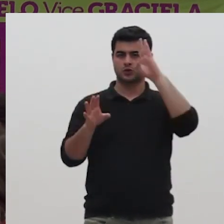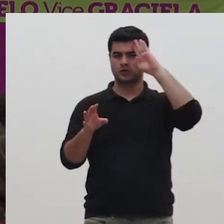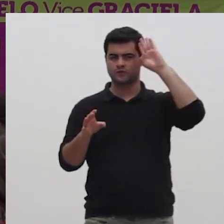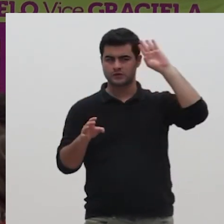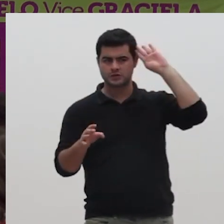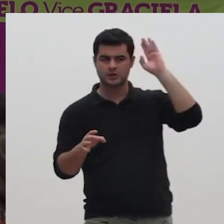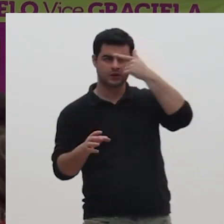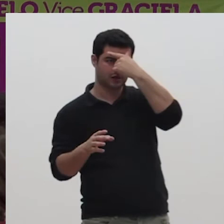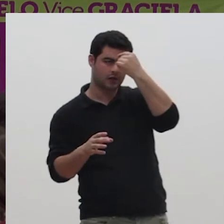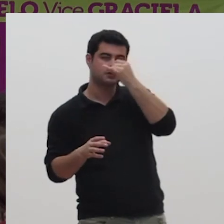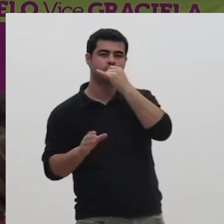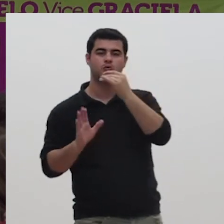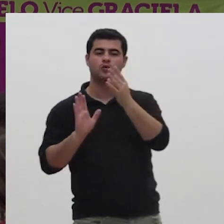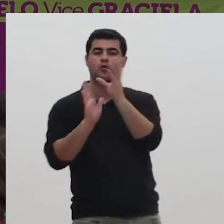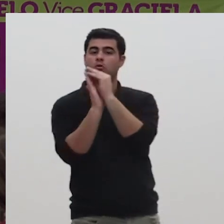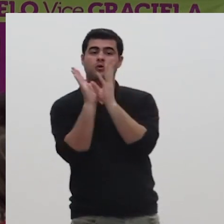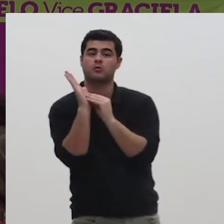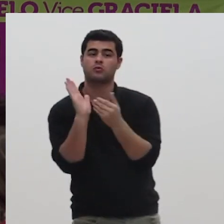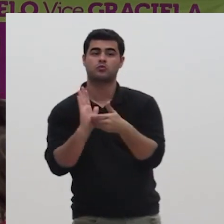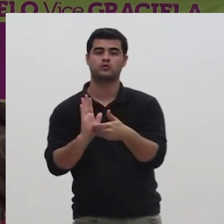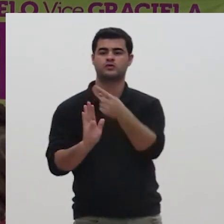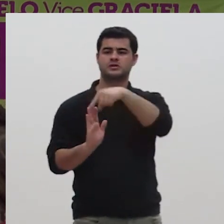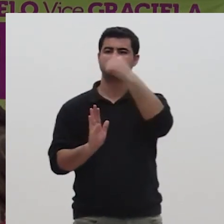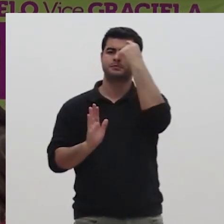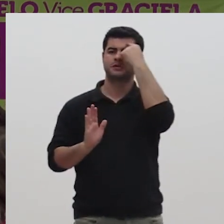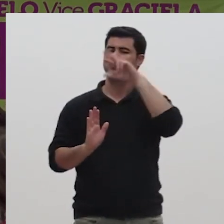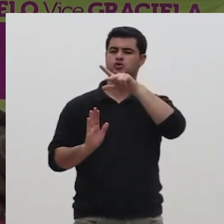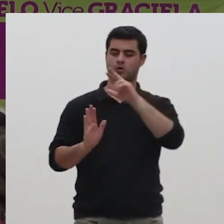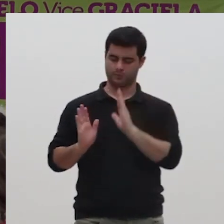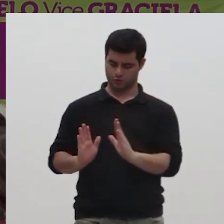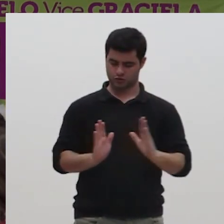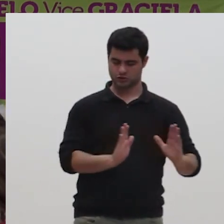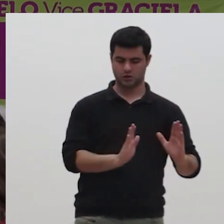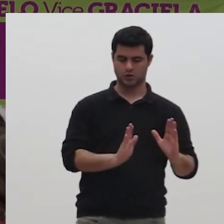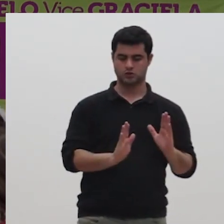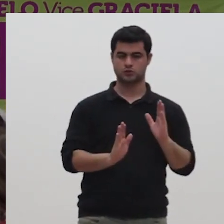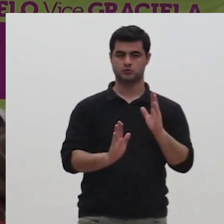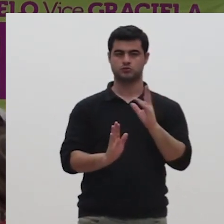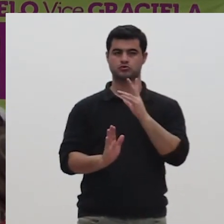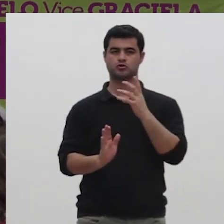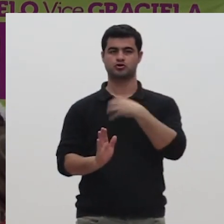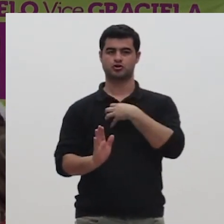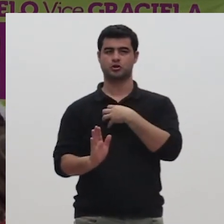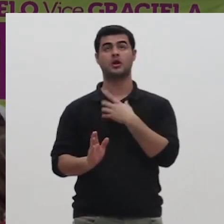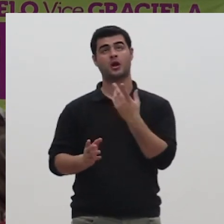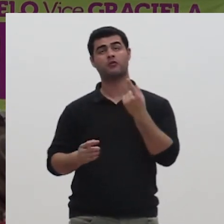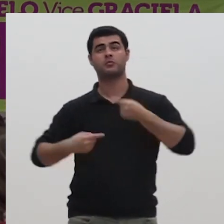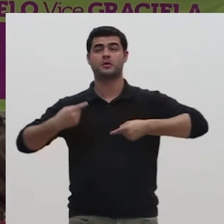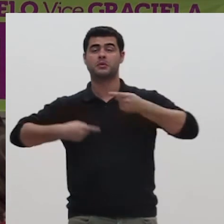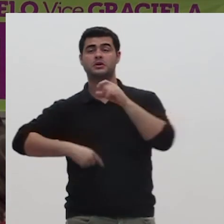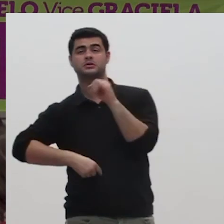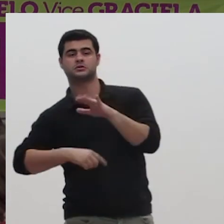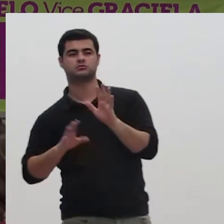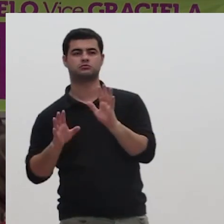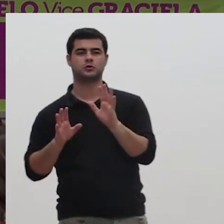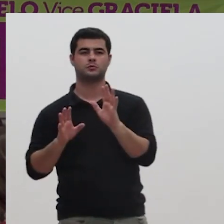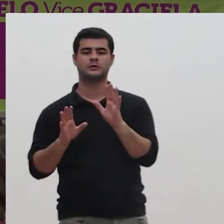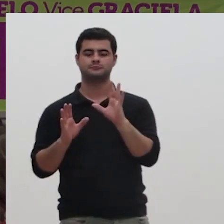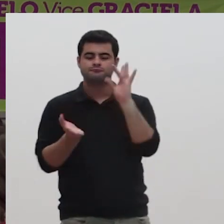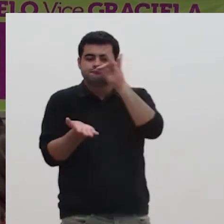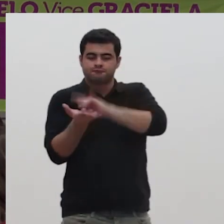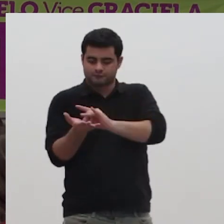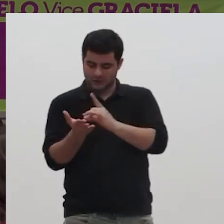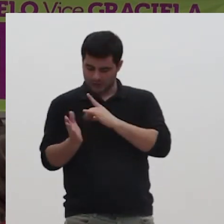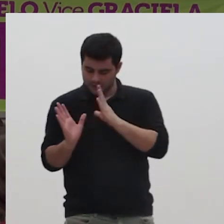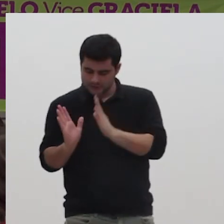termos de conteúdo, o que vocês pensam, não só como procedimento, como meios, não só vamos debater, né, mas de medidas